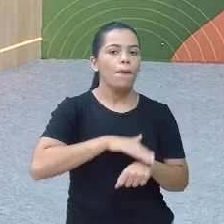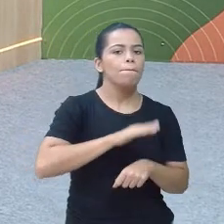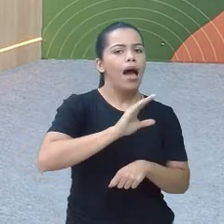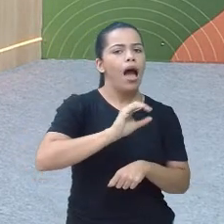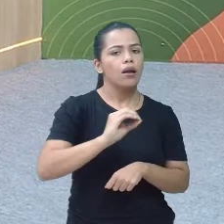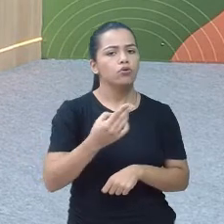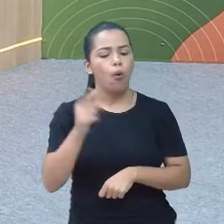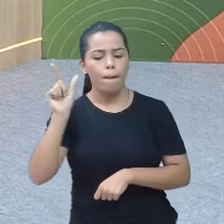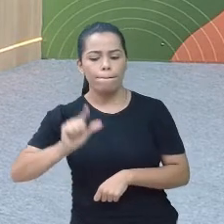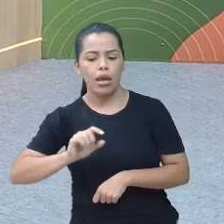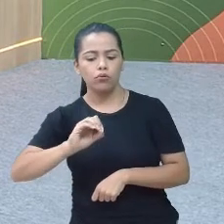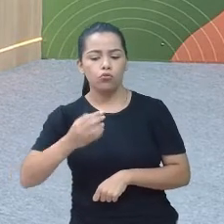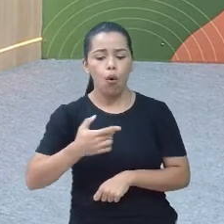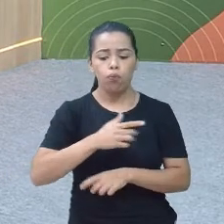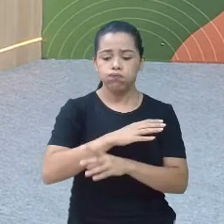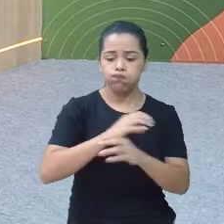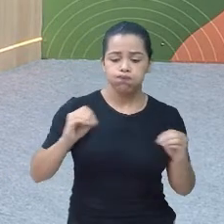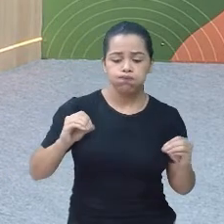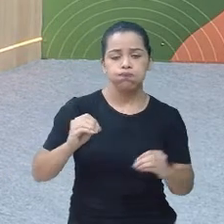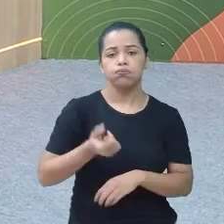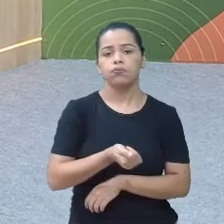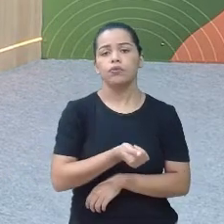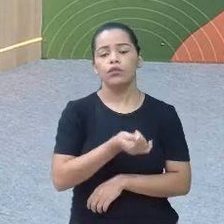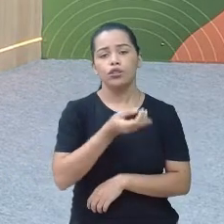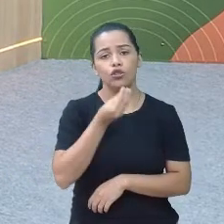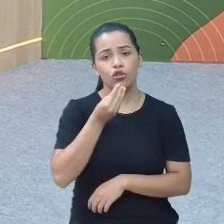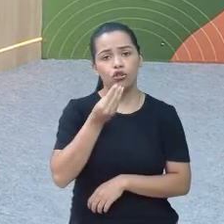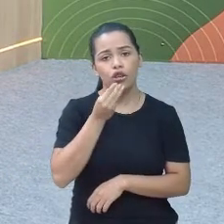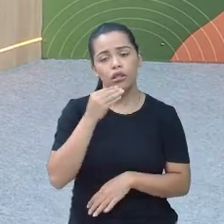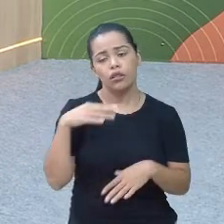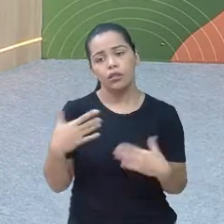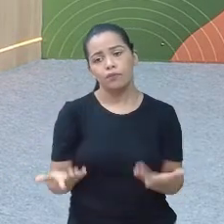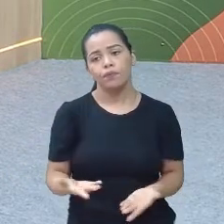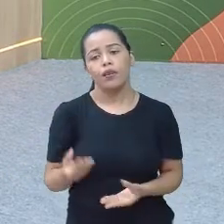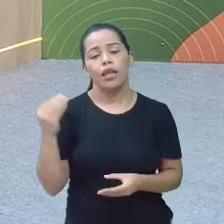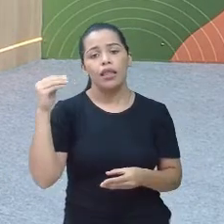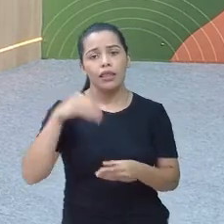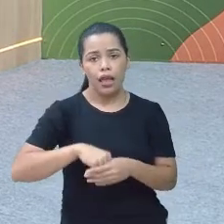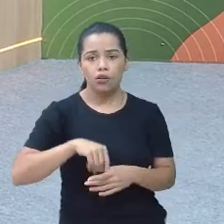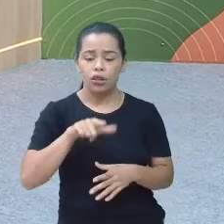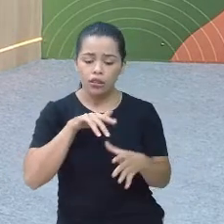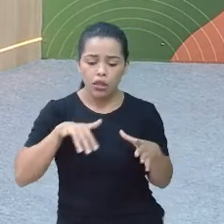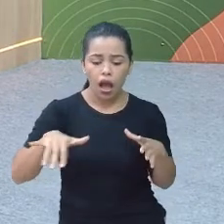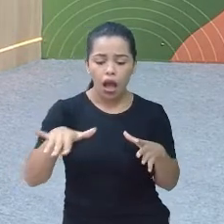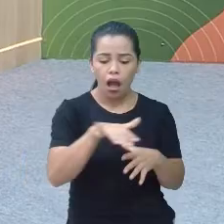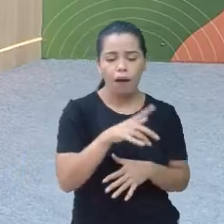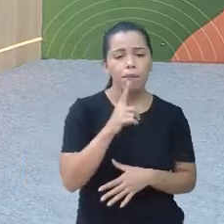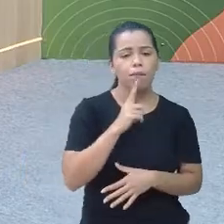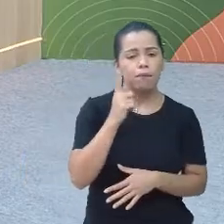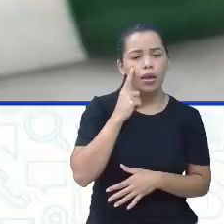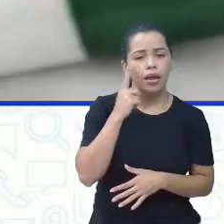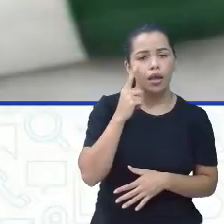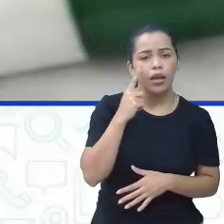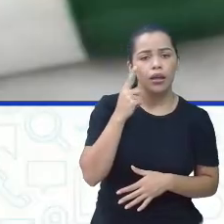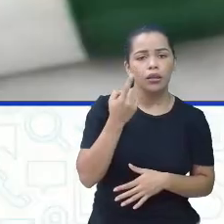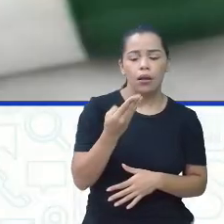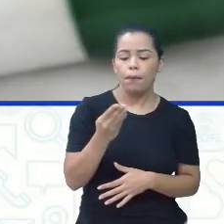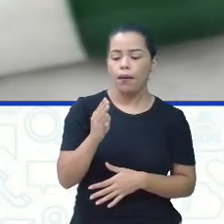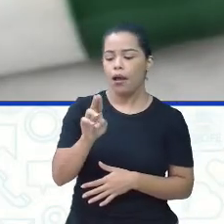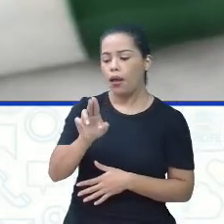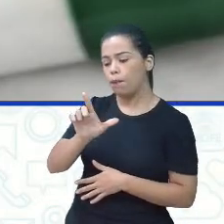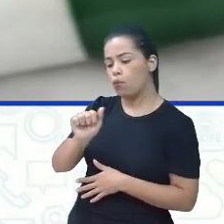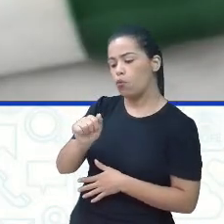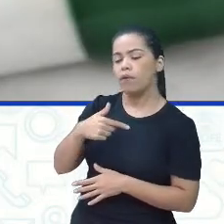ou nenhuma chance, tá certo? E dentro desse universo aí, ou seja, observa lá nas bulas se você não vai encontrar